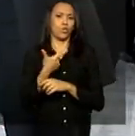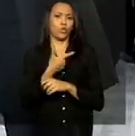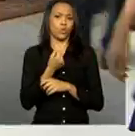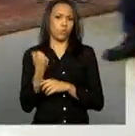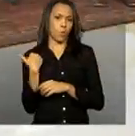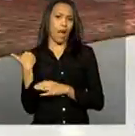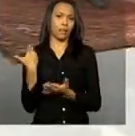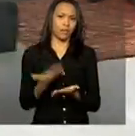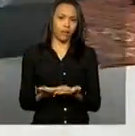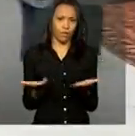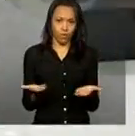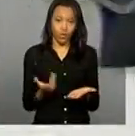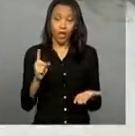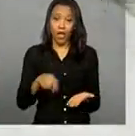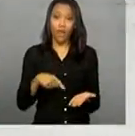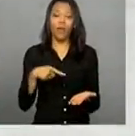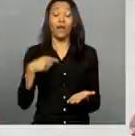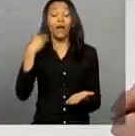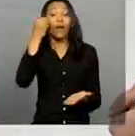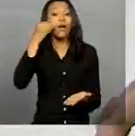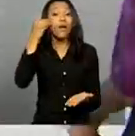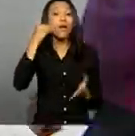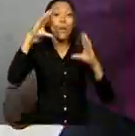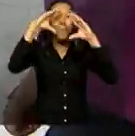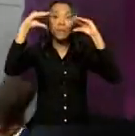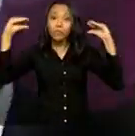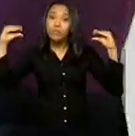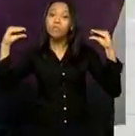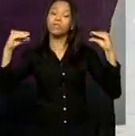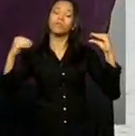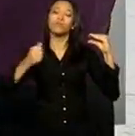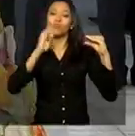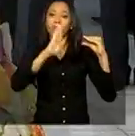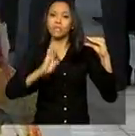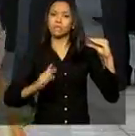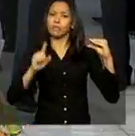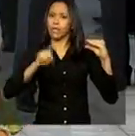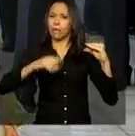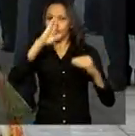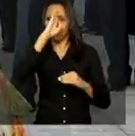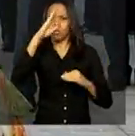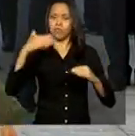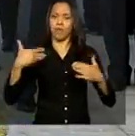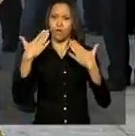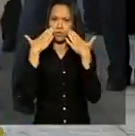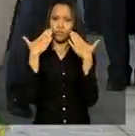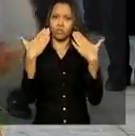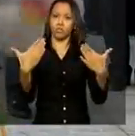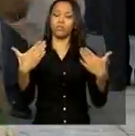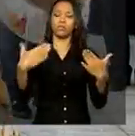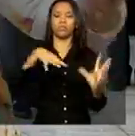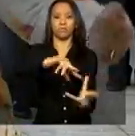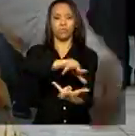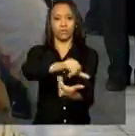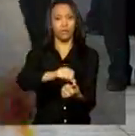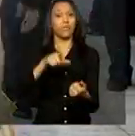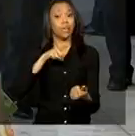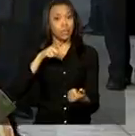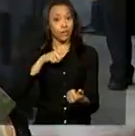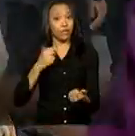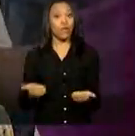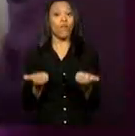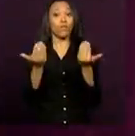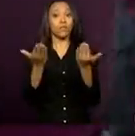esse amadurecimento da imagem do Brasil internacionalmente como um ator de peso e que tem, em alguma medida, oferecido